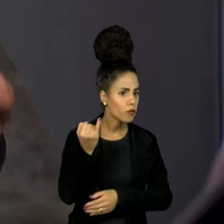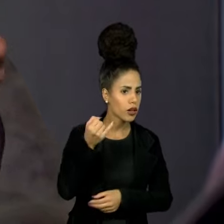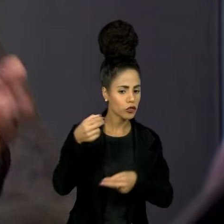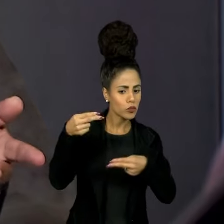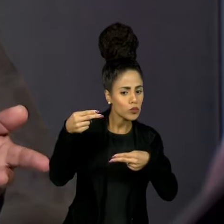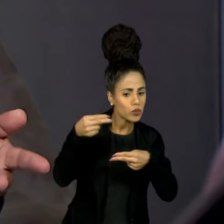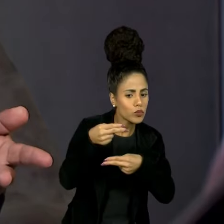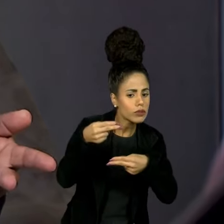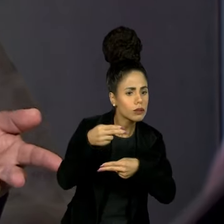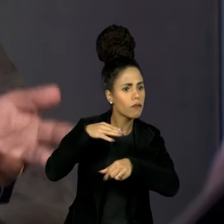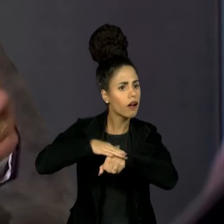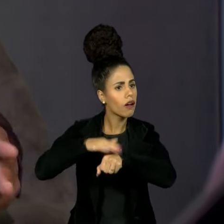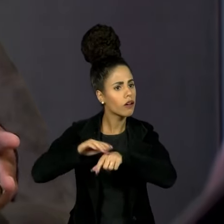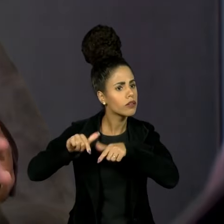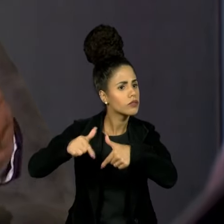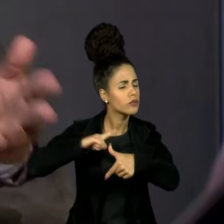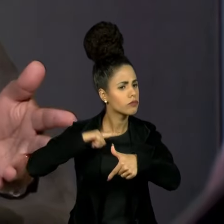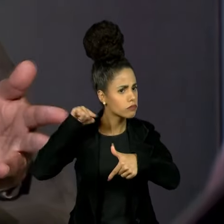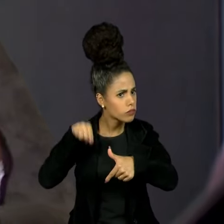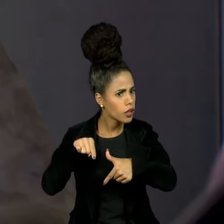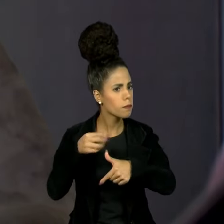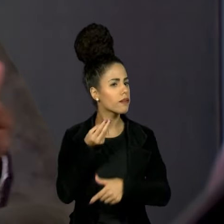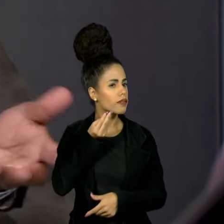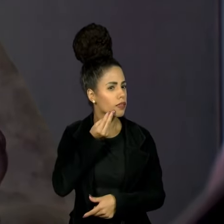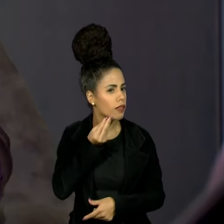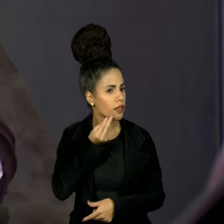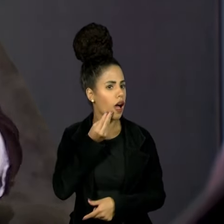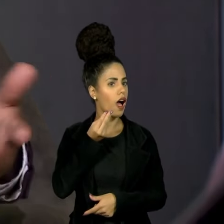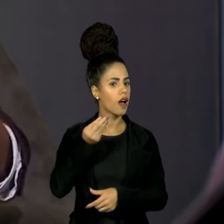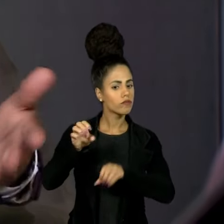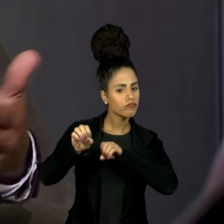SEBRAE tem uma ação para